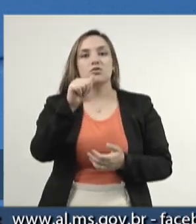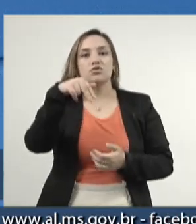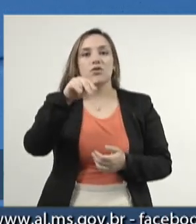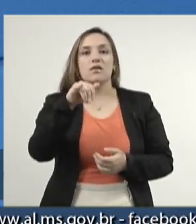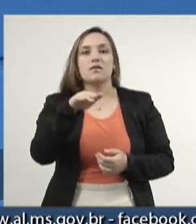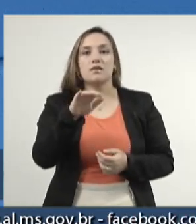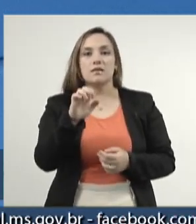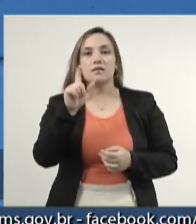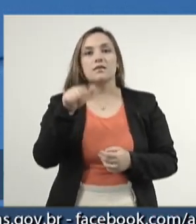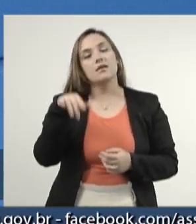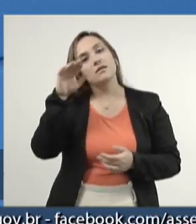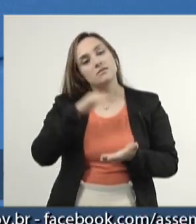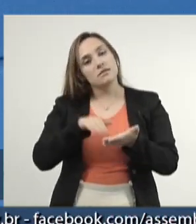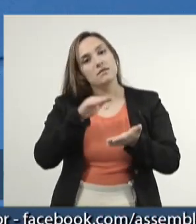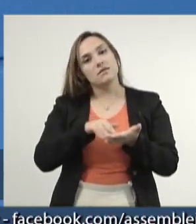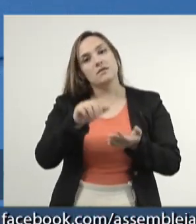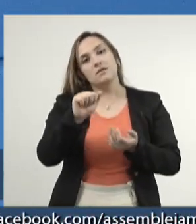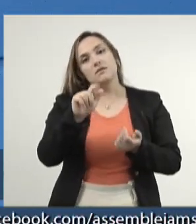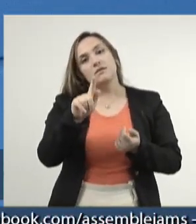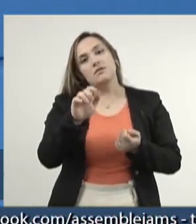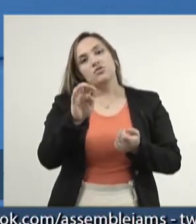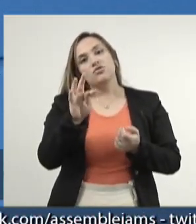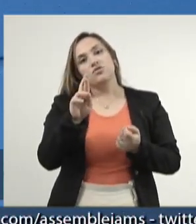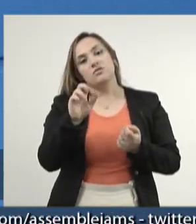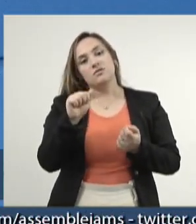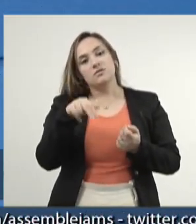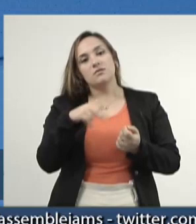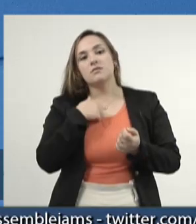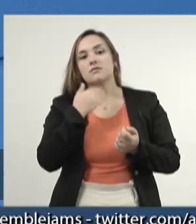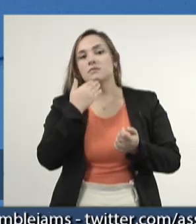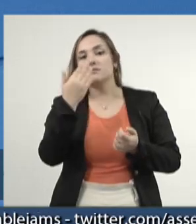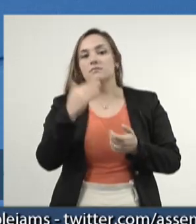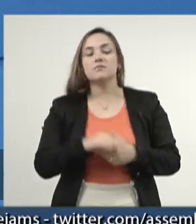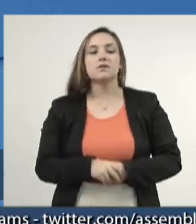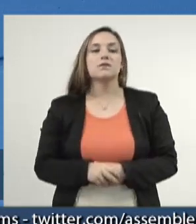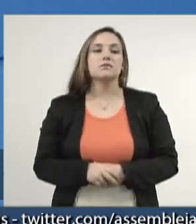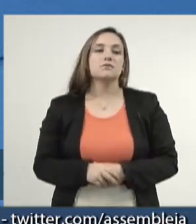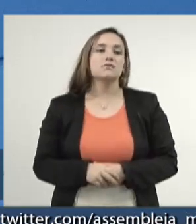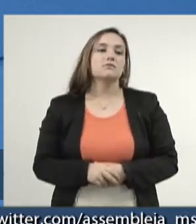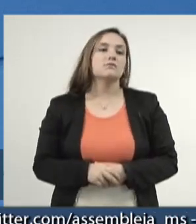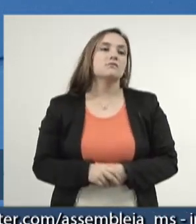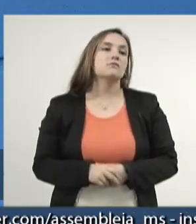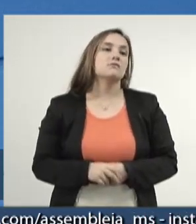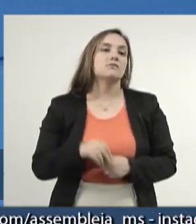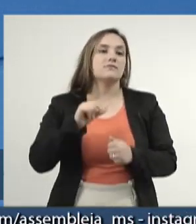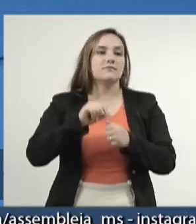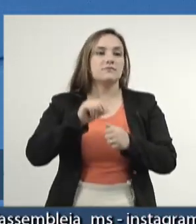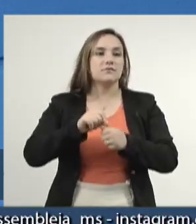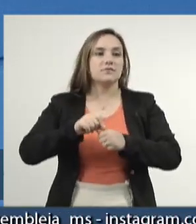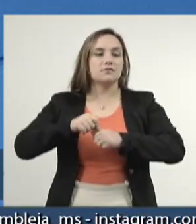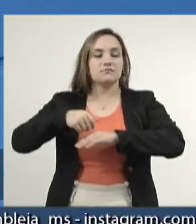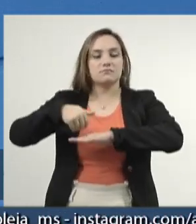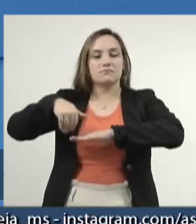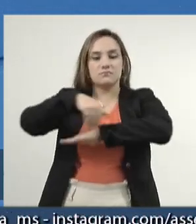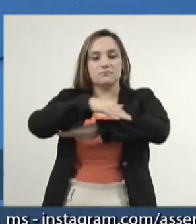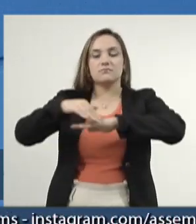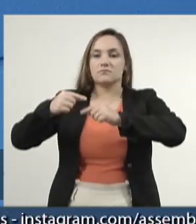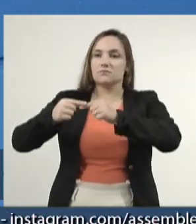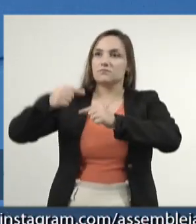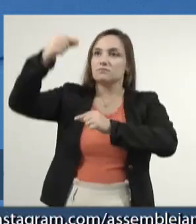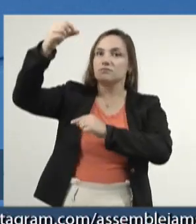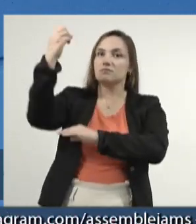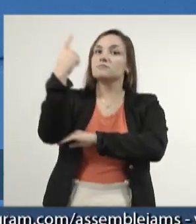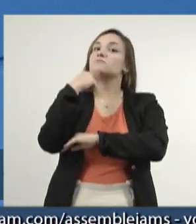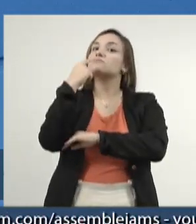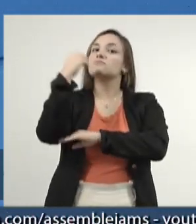viabilidade, estudo de viabilidade para instalação de um semáforo à rua Francisco José Abraão, esquina com a Avenida Duas